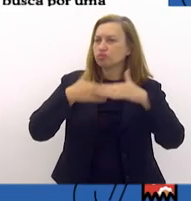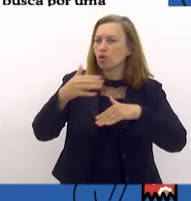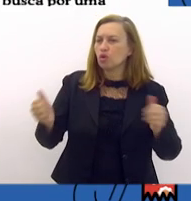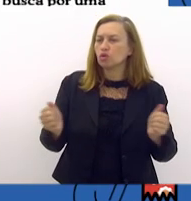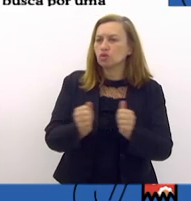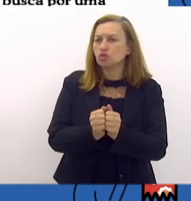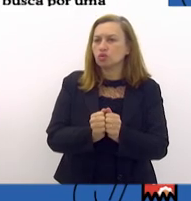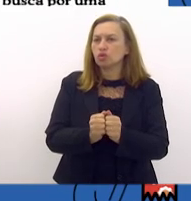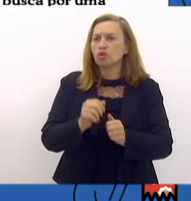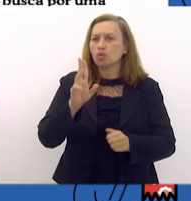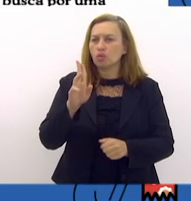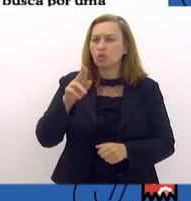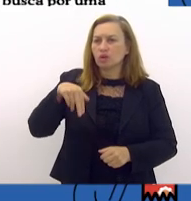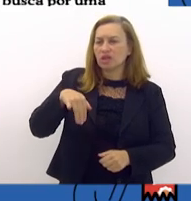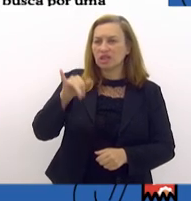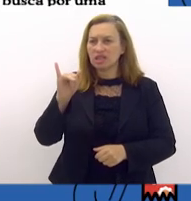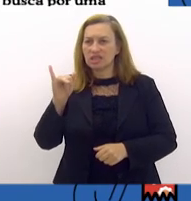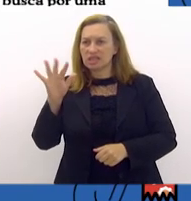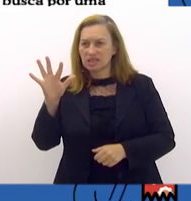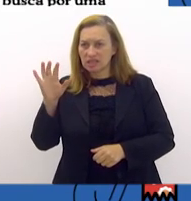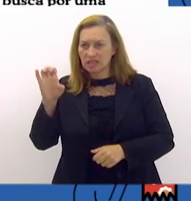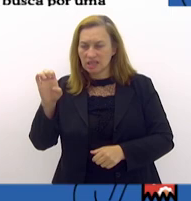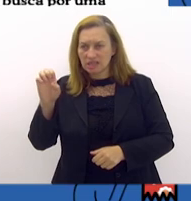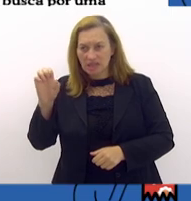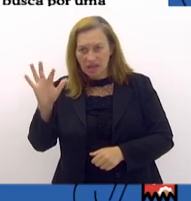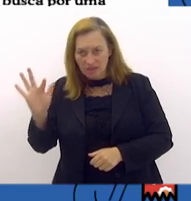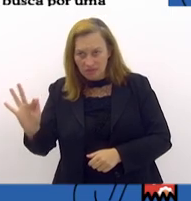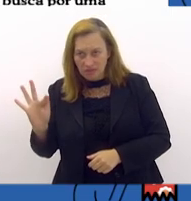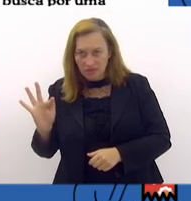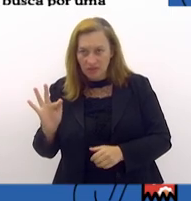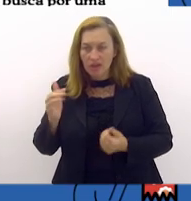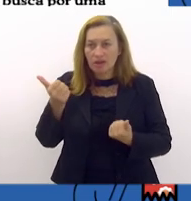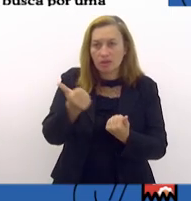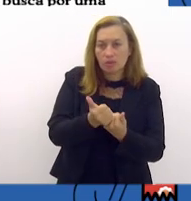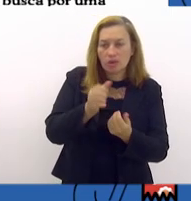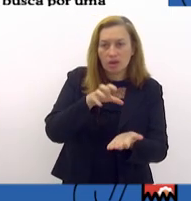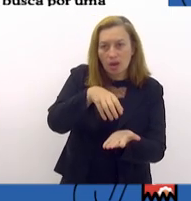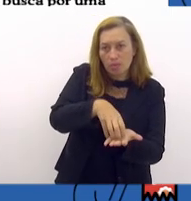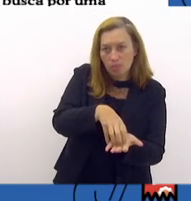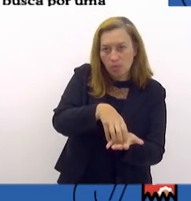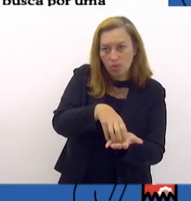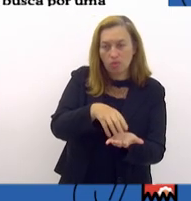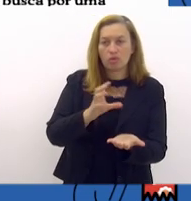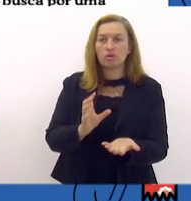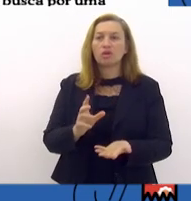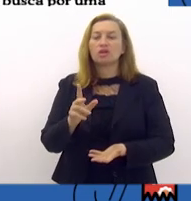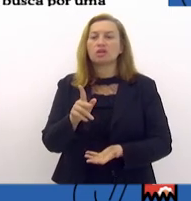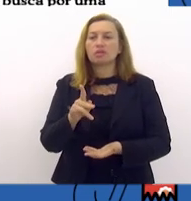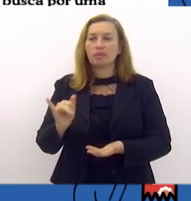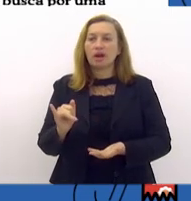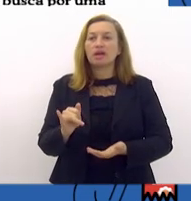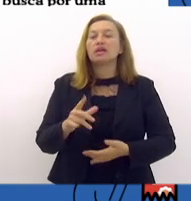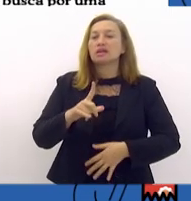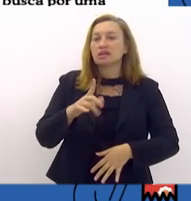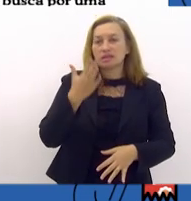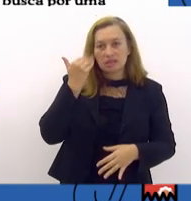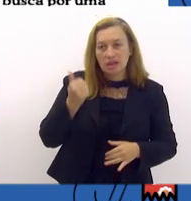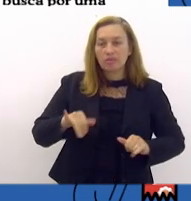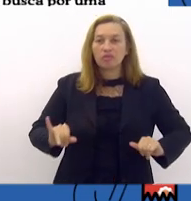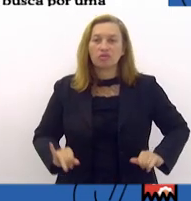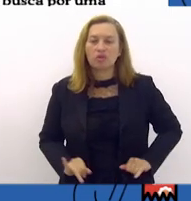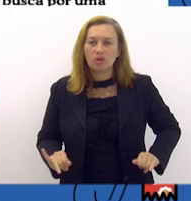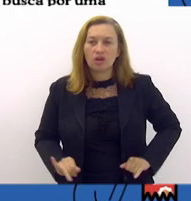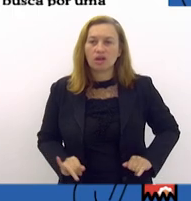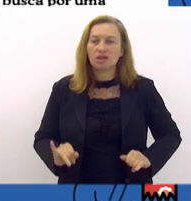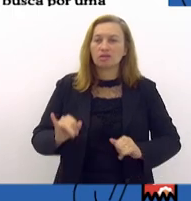com o UNICEF para fortalecer redes de apoio entre pares. A gente sabe que muitas vezes adolescentes sofrem com